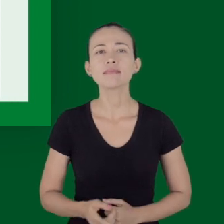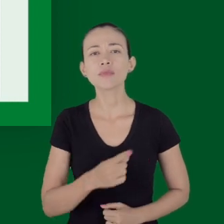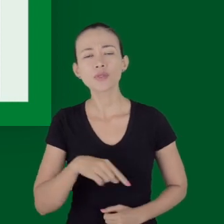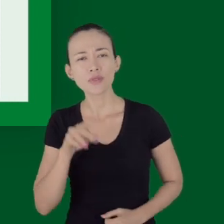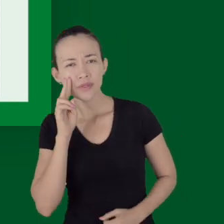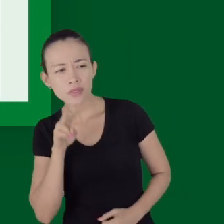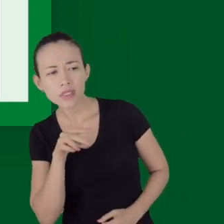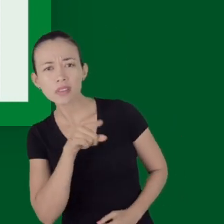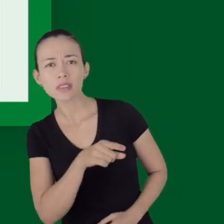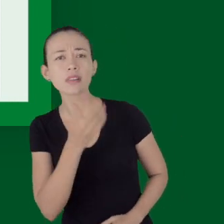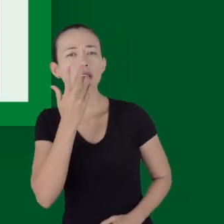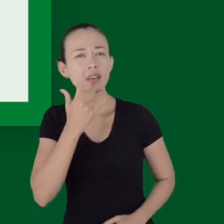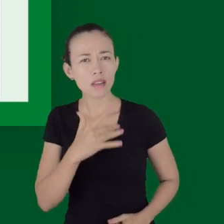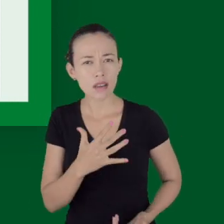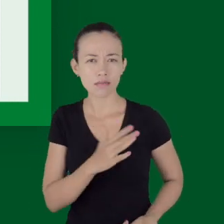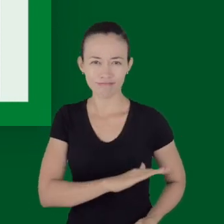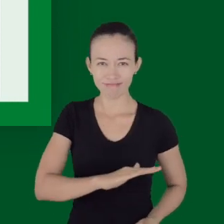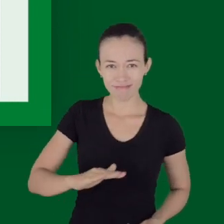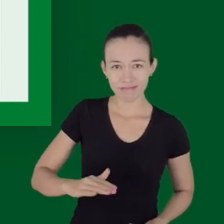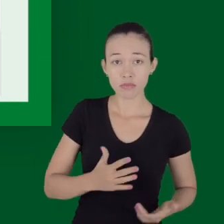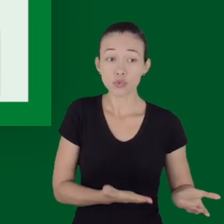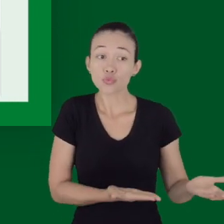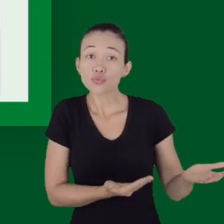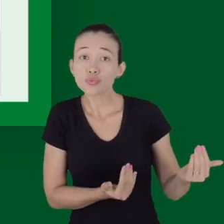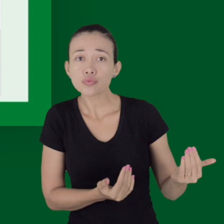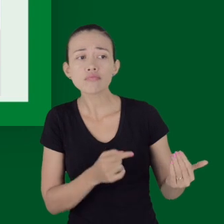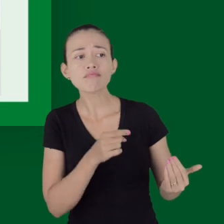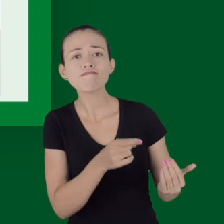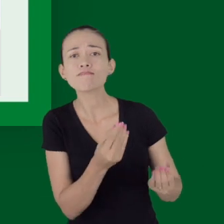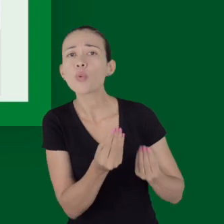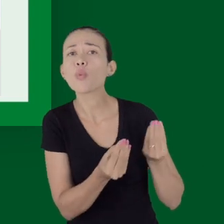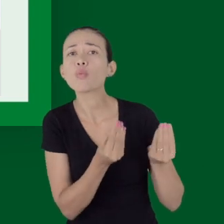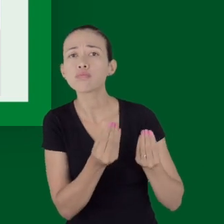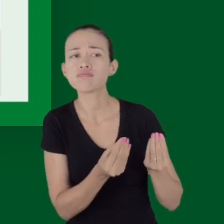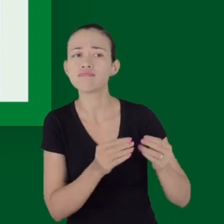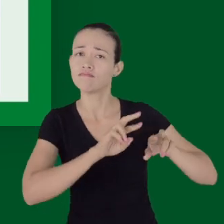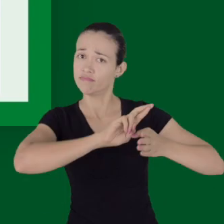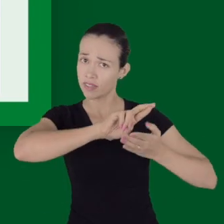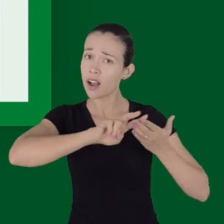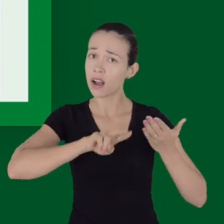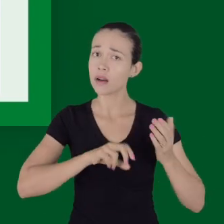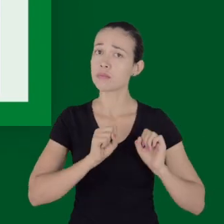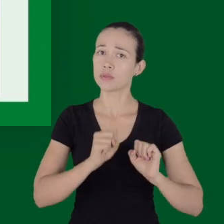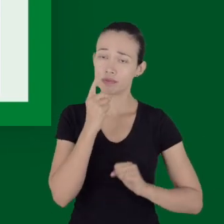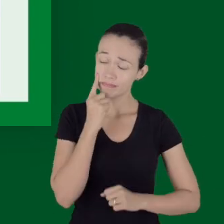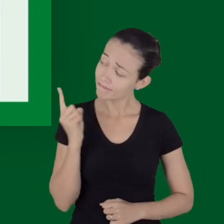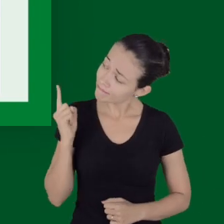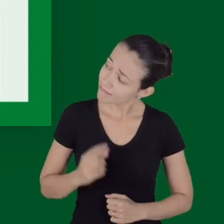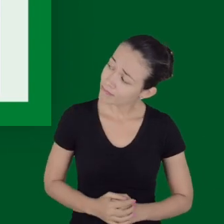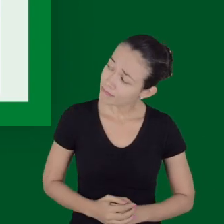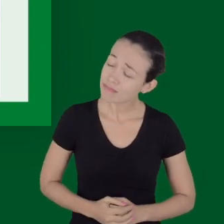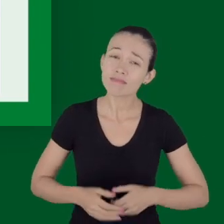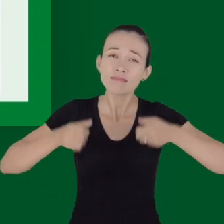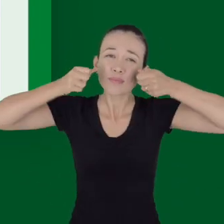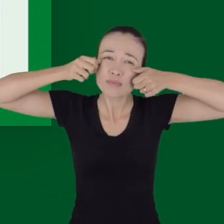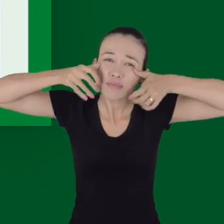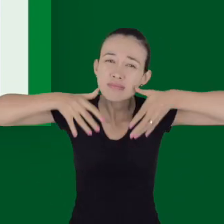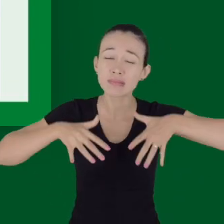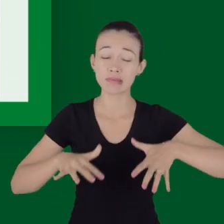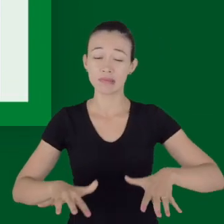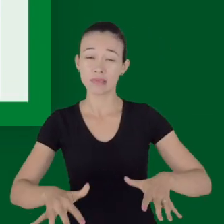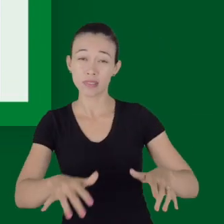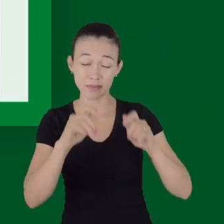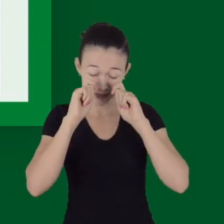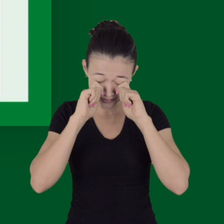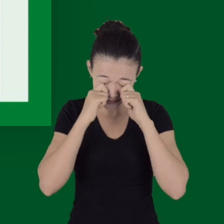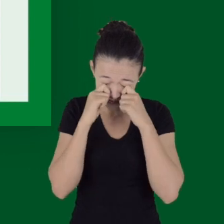Os sintomas que essa criança, esse adolescente pode apresentar são